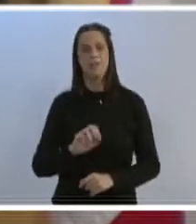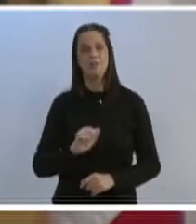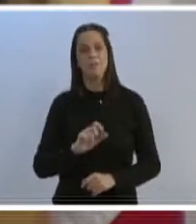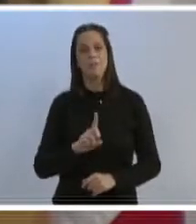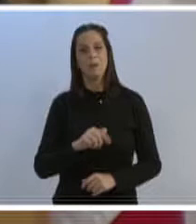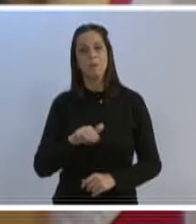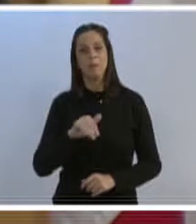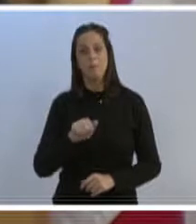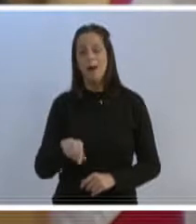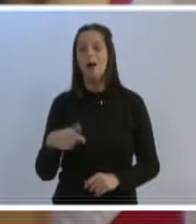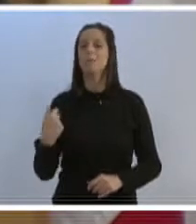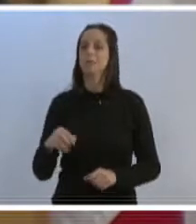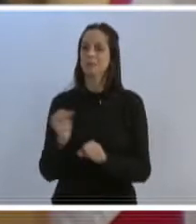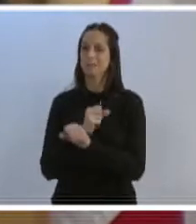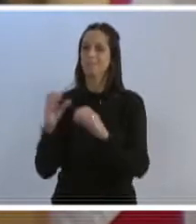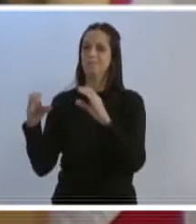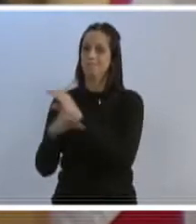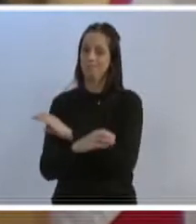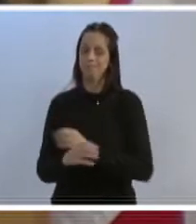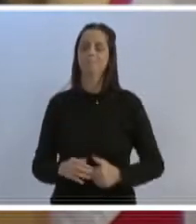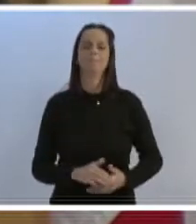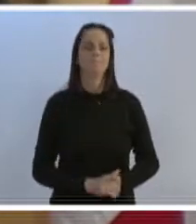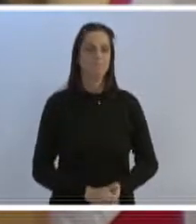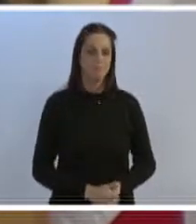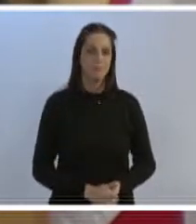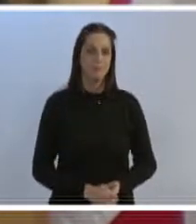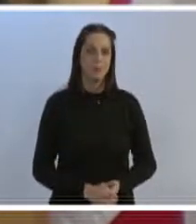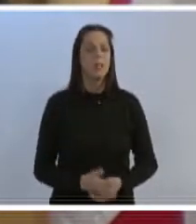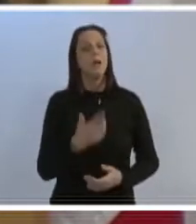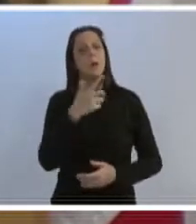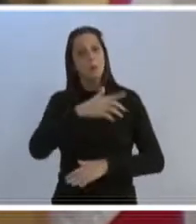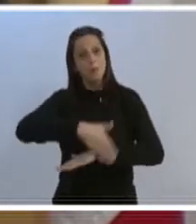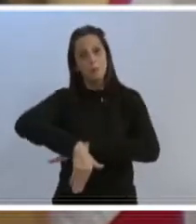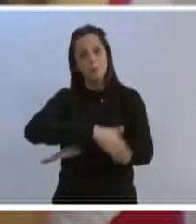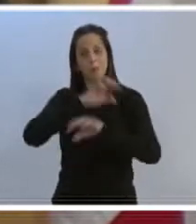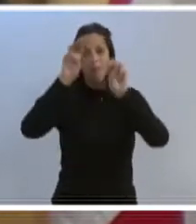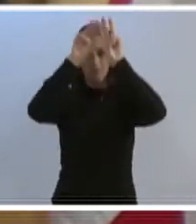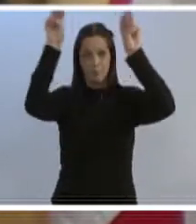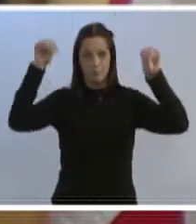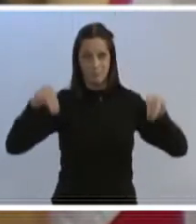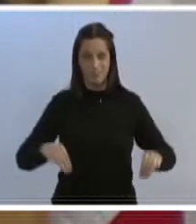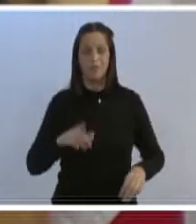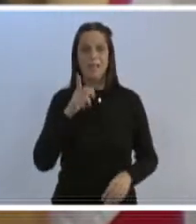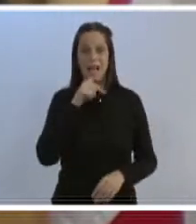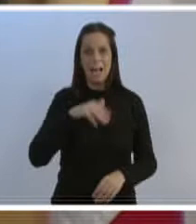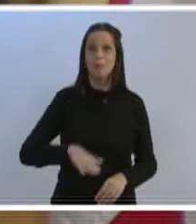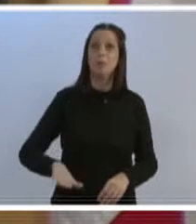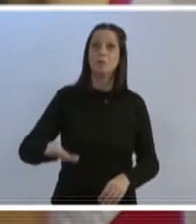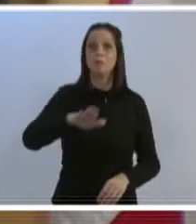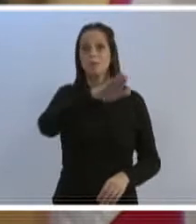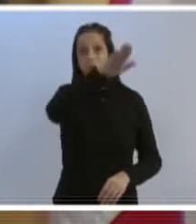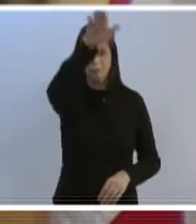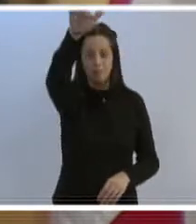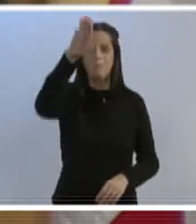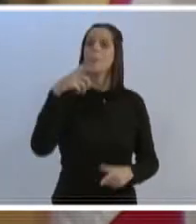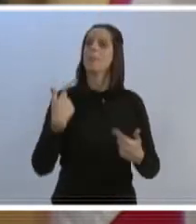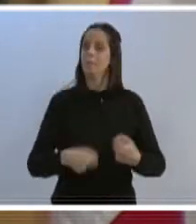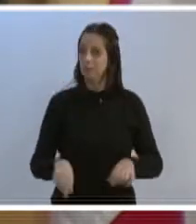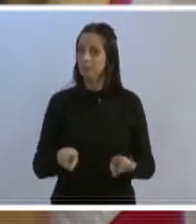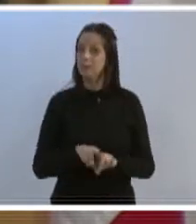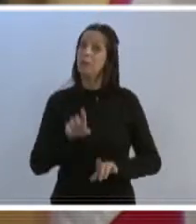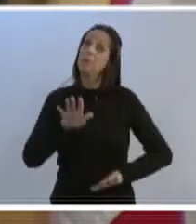é a questão da rua do museu do museu da água quem sabe né é